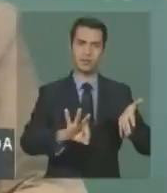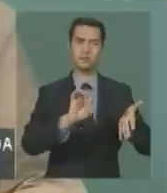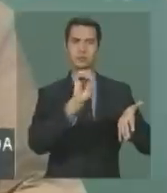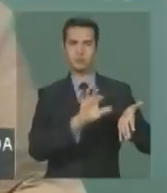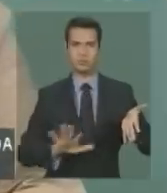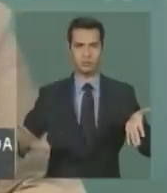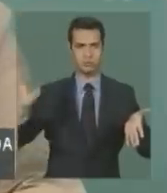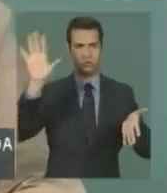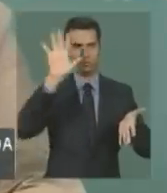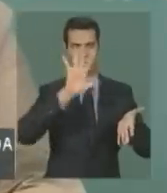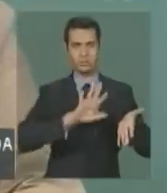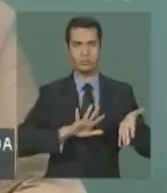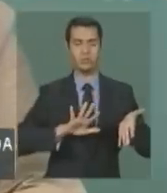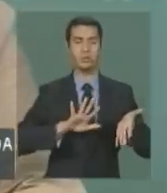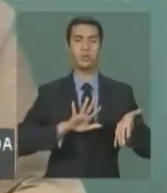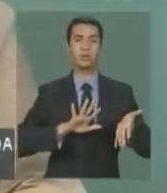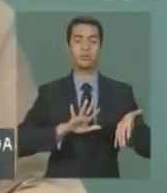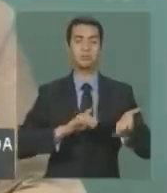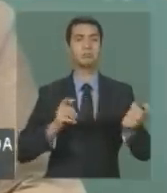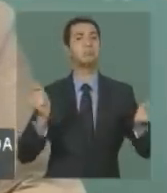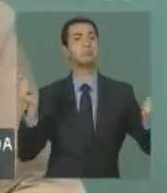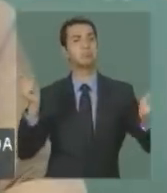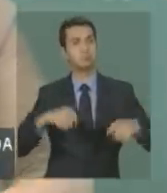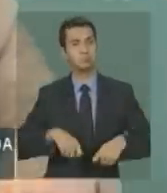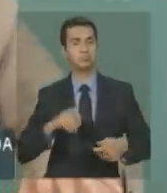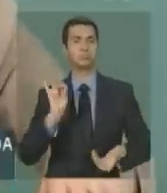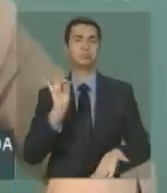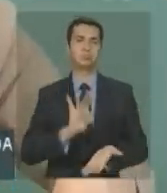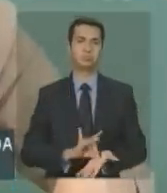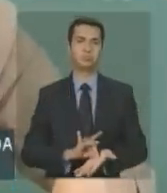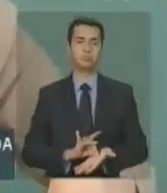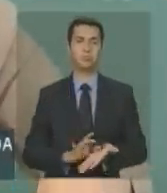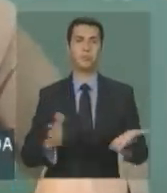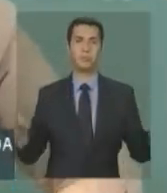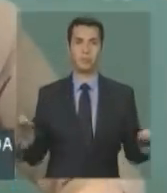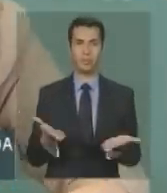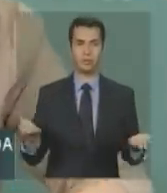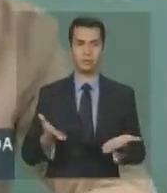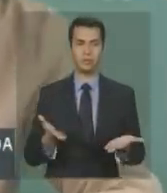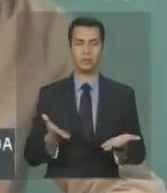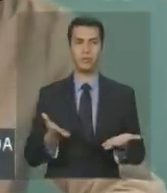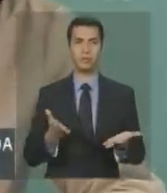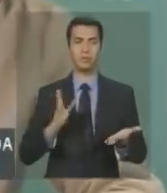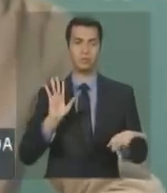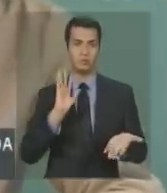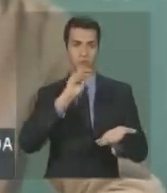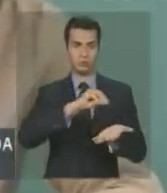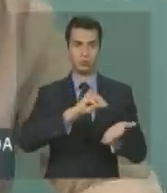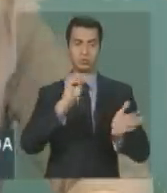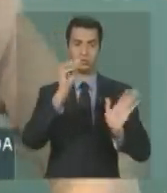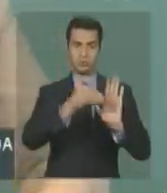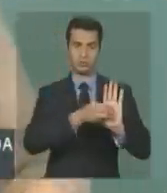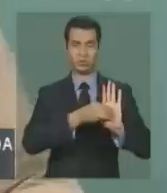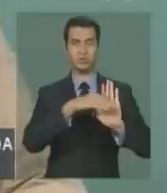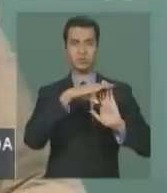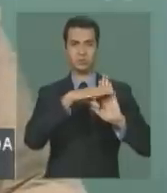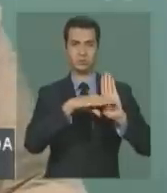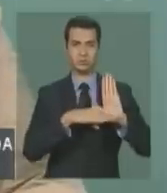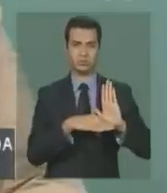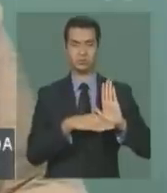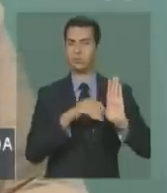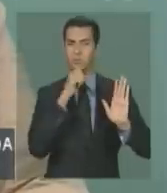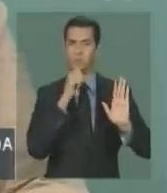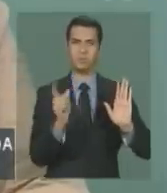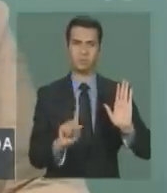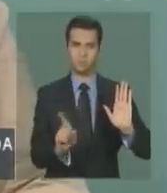qualificação das pessoas é uma possibilidade real neste momento ela não entra no plano como ele está estruturado e apresentado neste